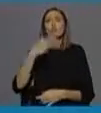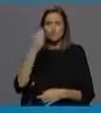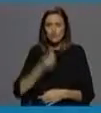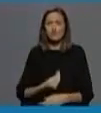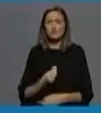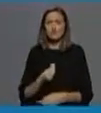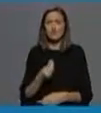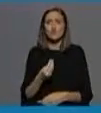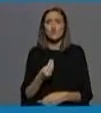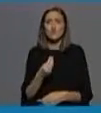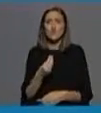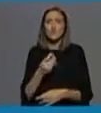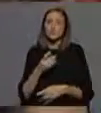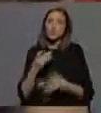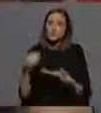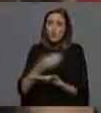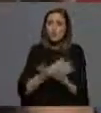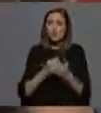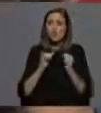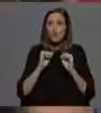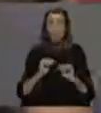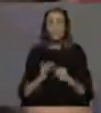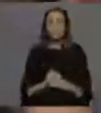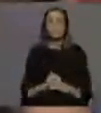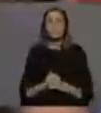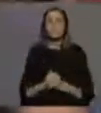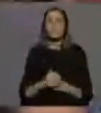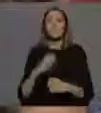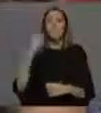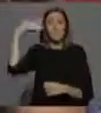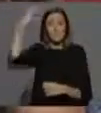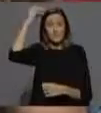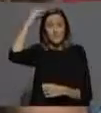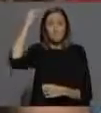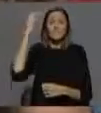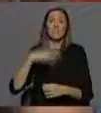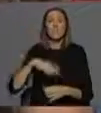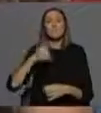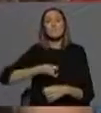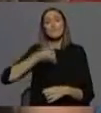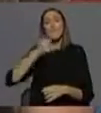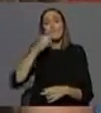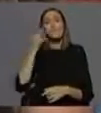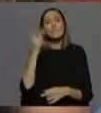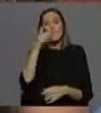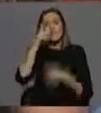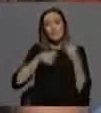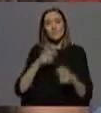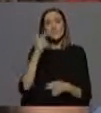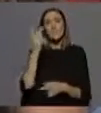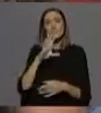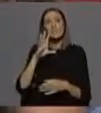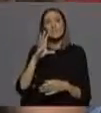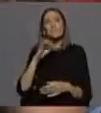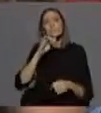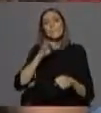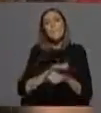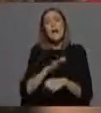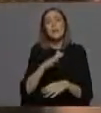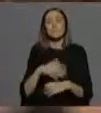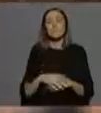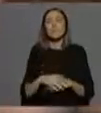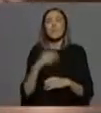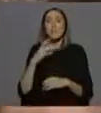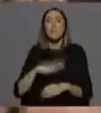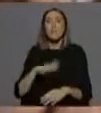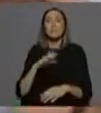beneficiários dos seus recursos. Isabel Rodrigues quer melhorar a vida dos que vivem no mar. Fala das vantagens da estabilidade e de